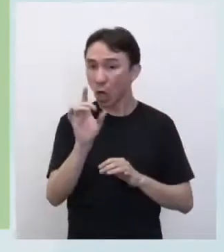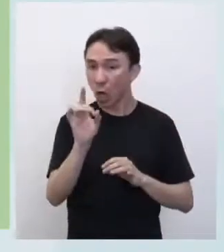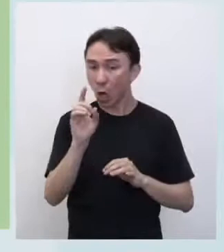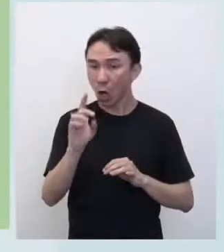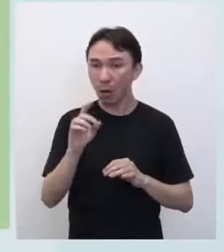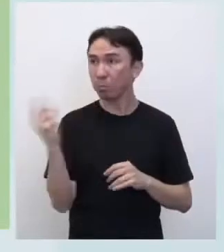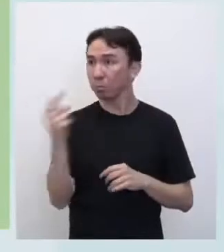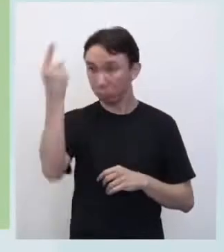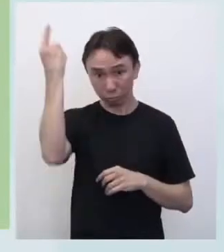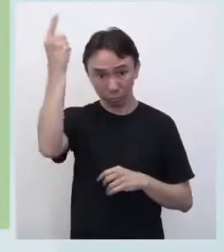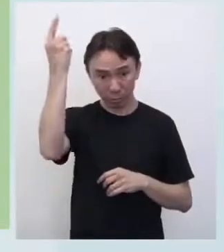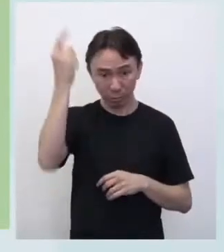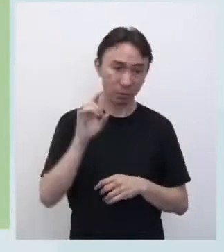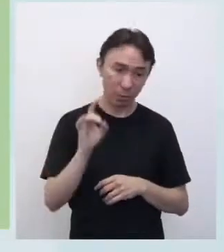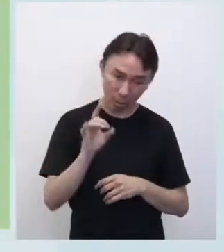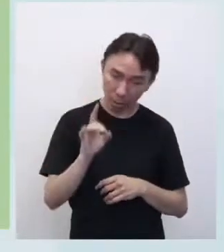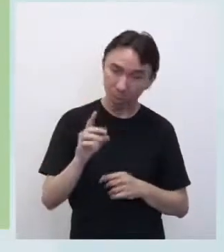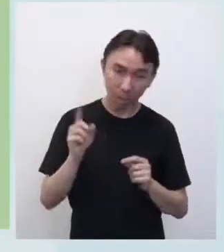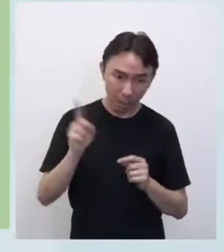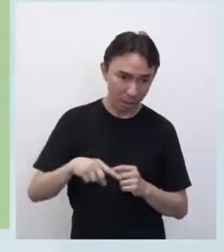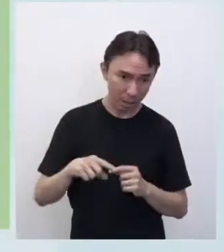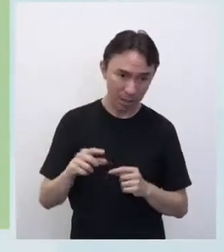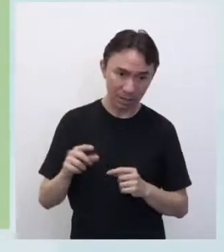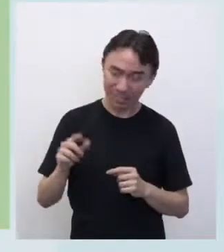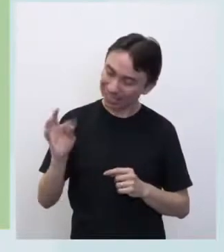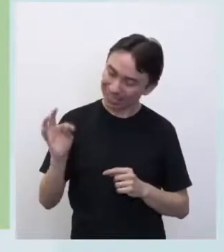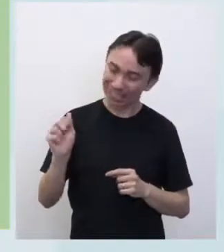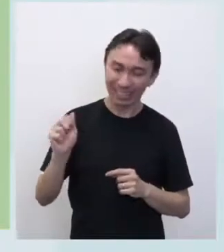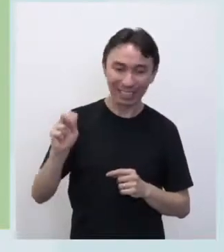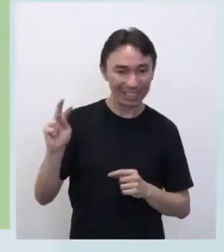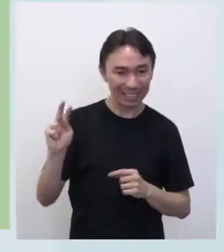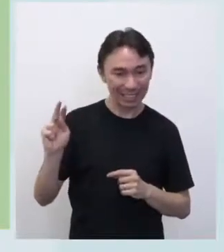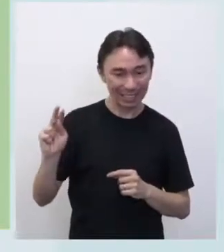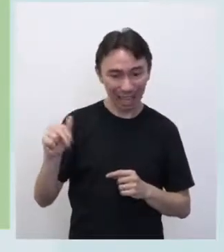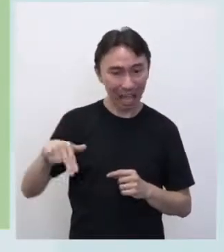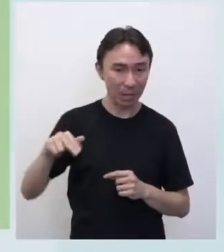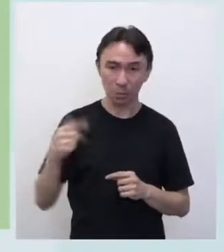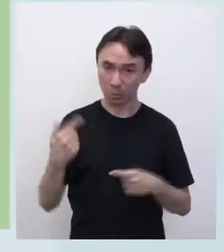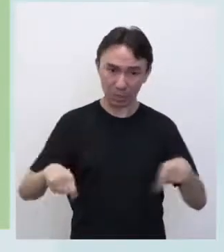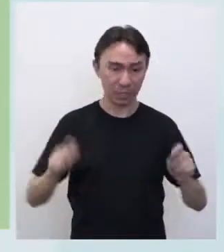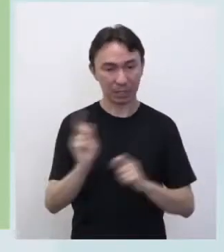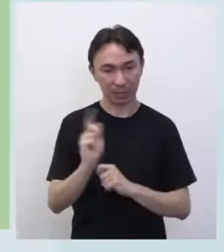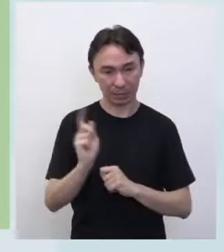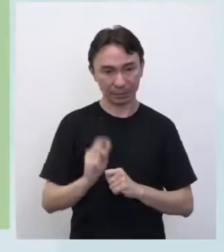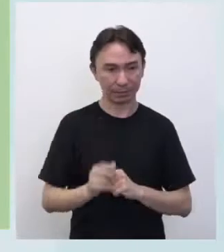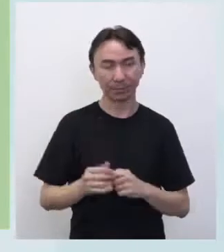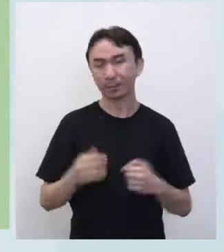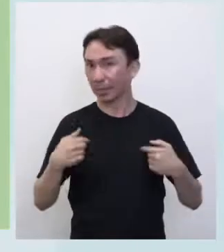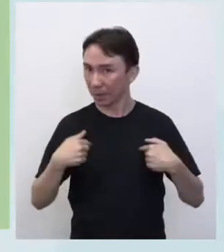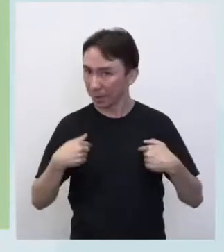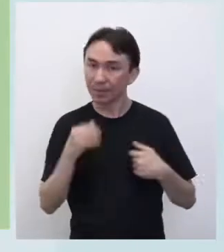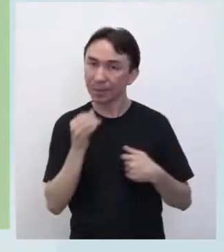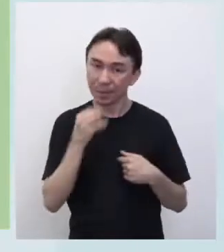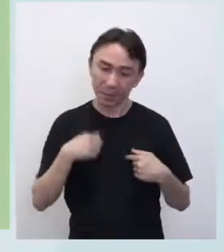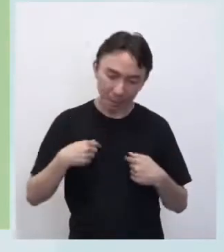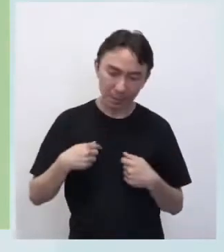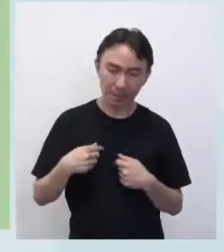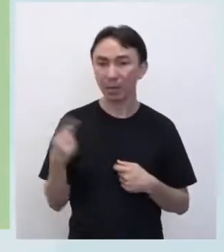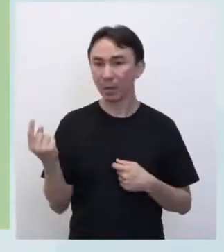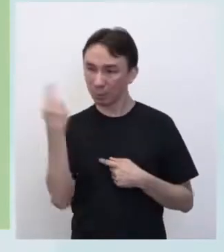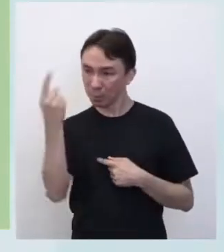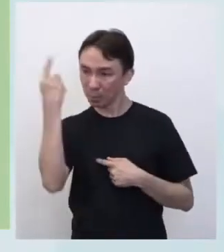preciso daquele than. Mas se eu falar mais alto do que, então eu preciso. Por exemplo, eu sou mais alto do que a